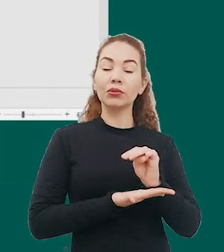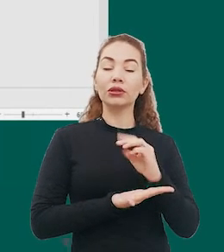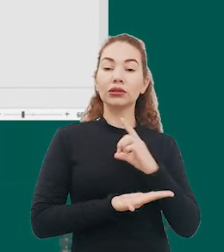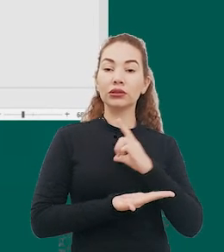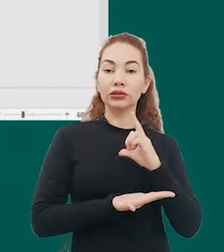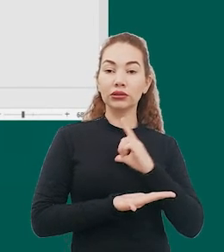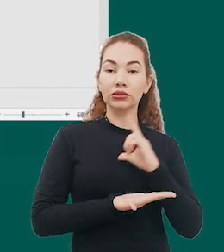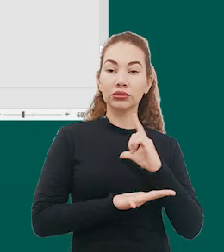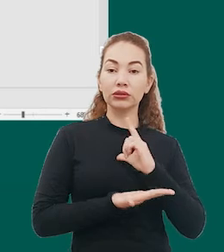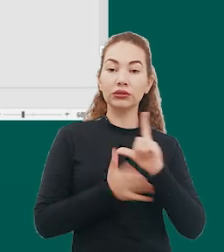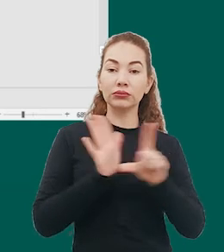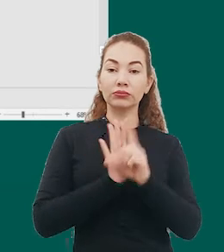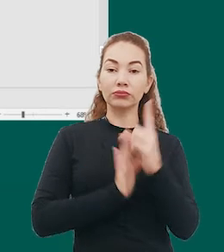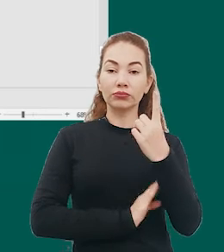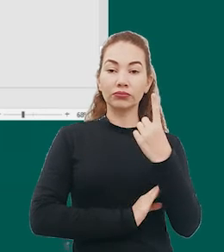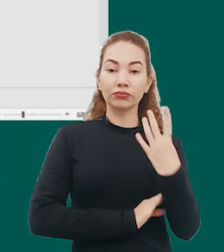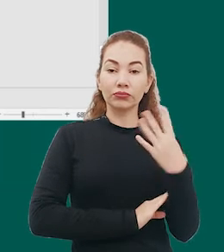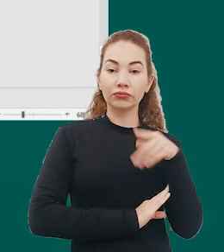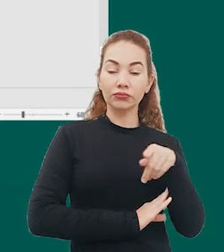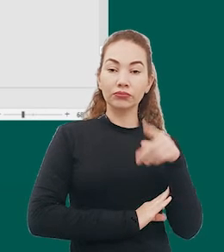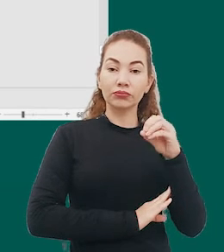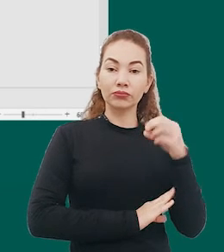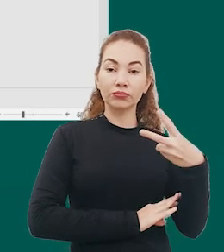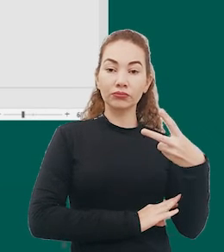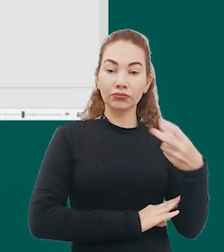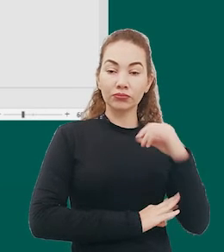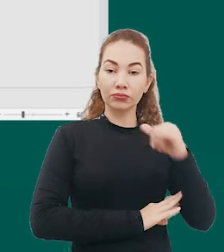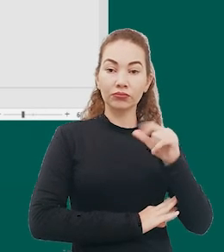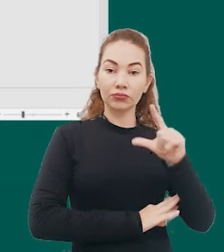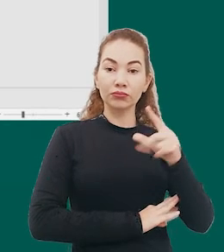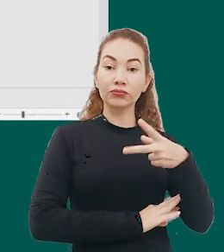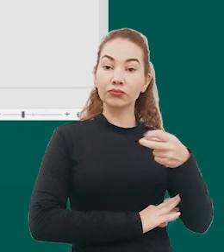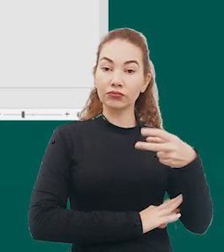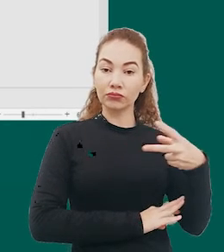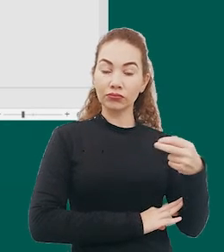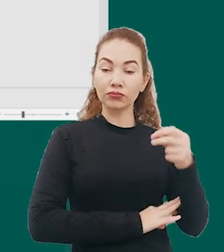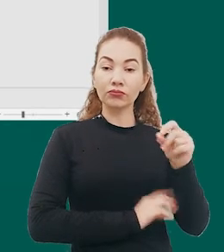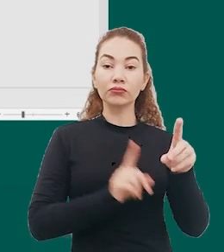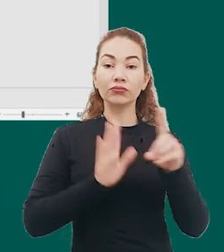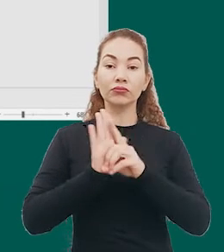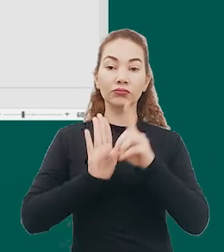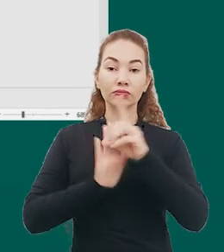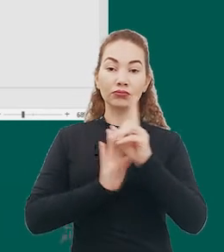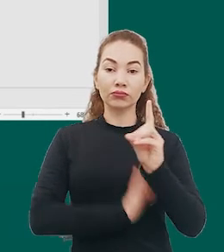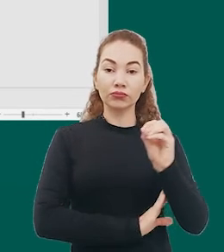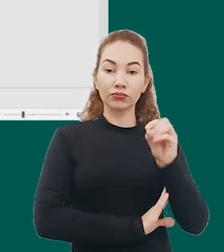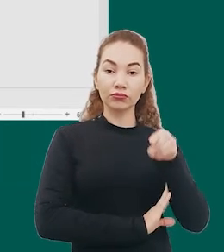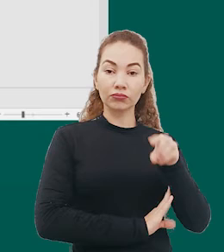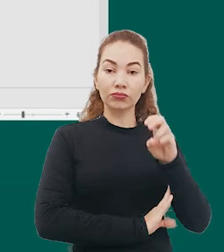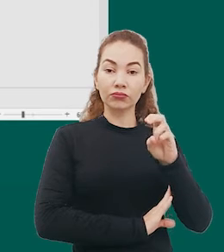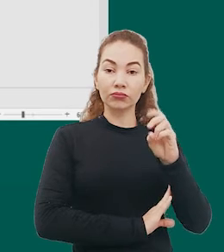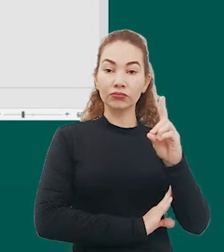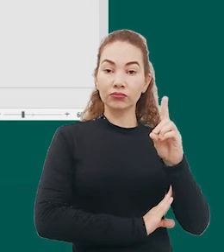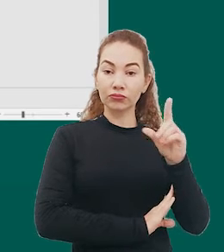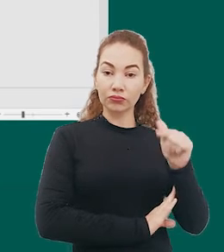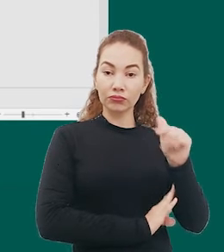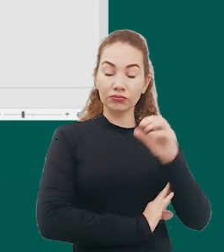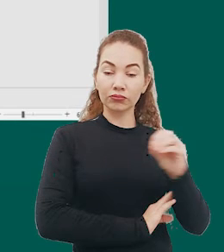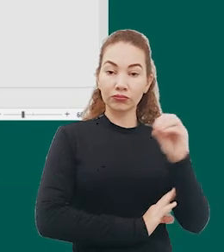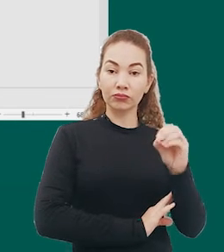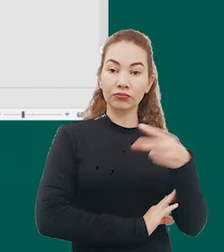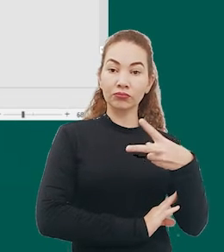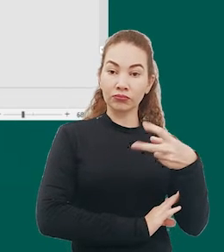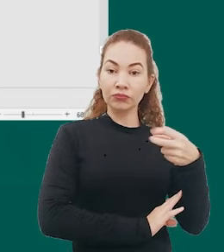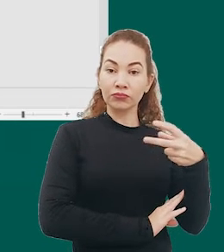temos, então, a Lei 14.020, de julho de 2020, e o Decreto 10.517, de outubro